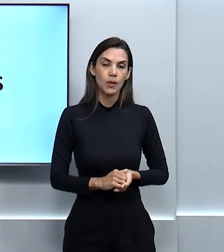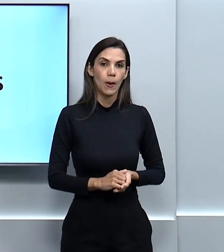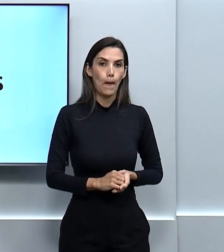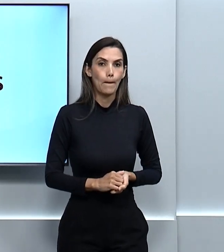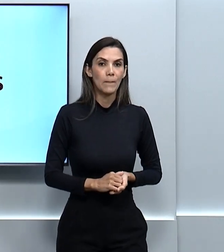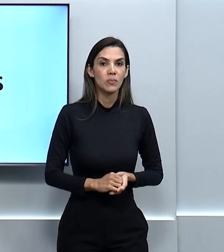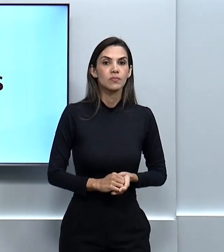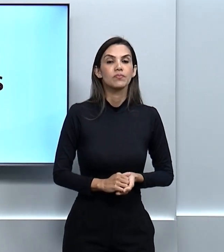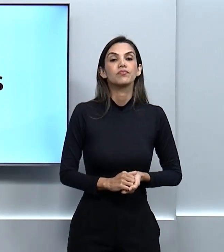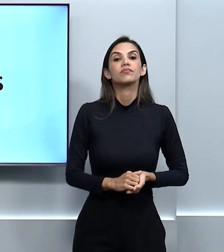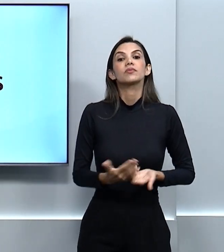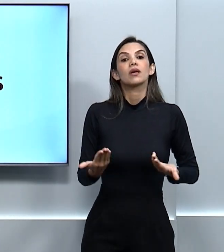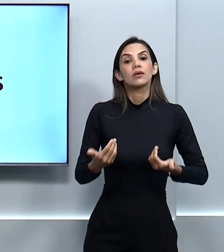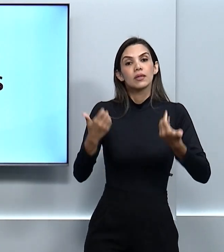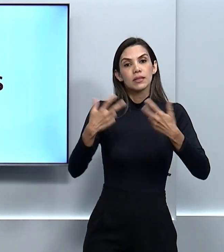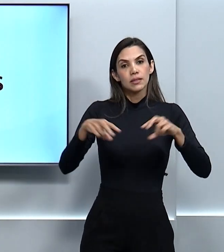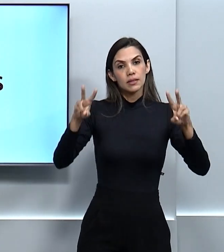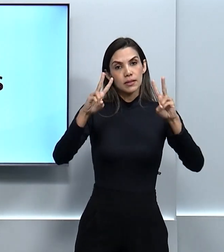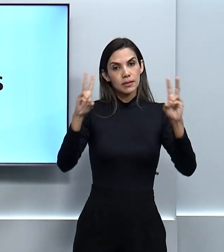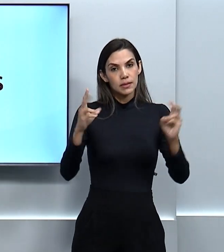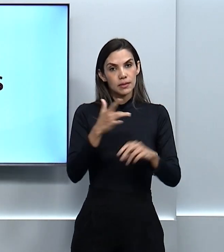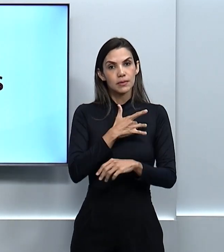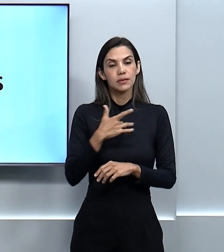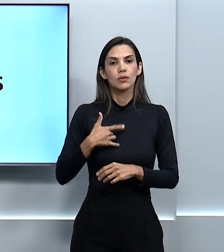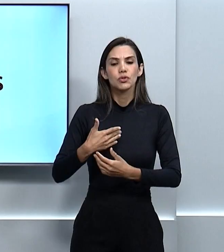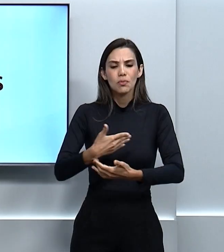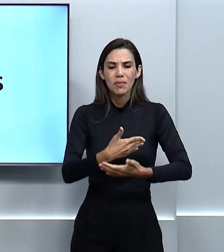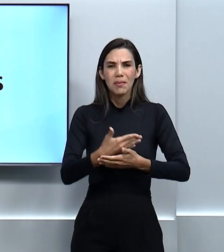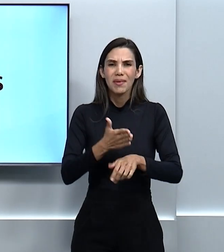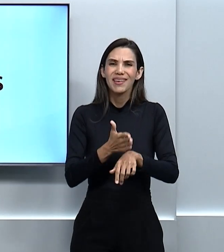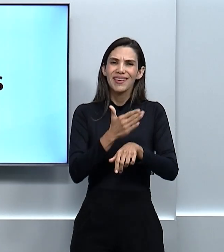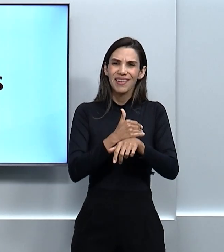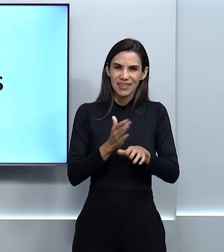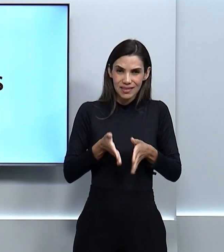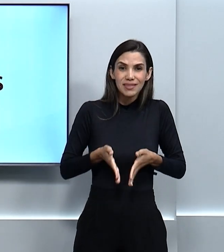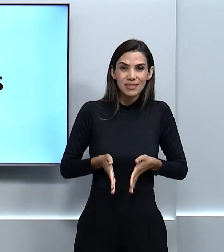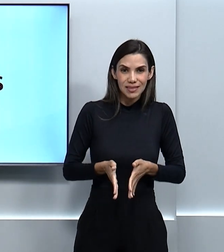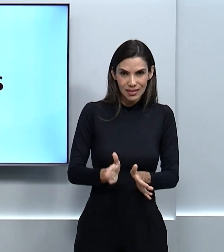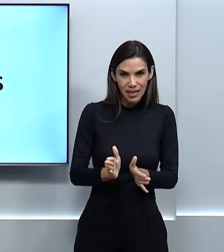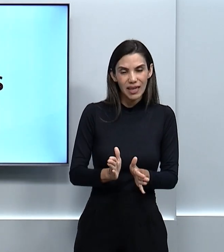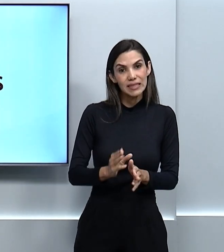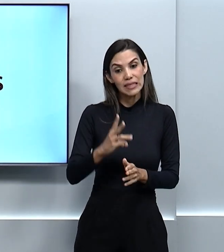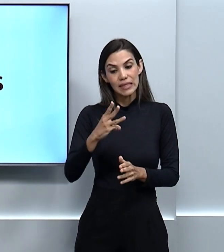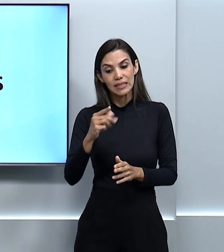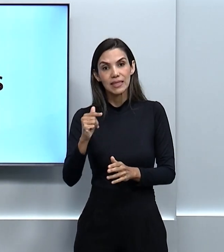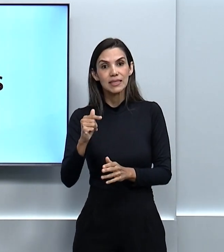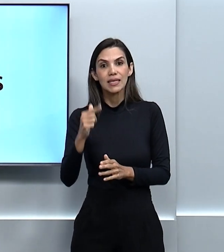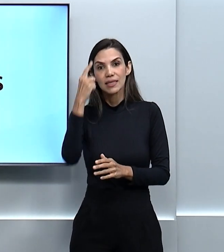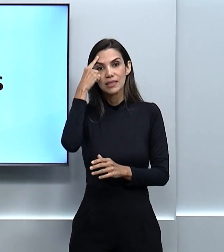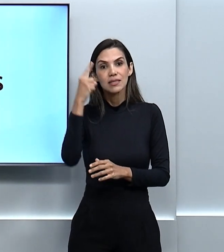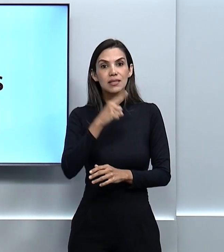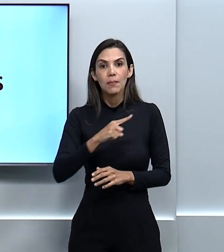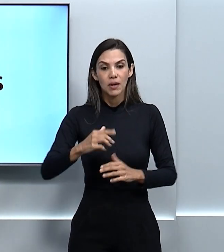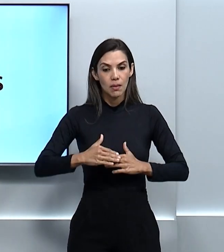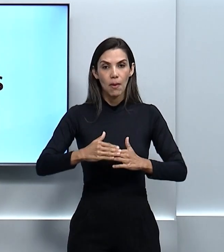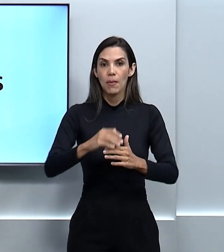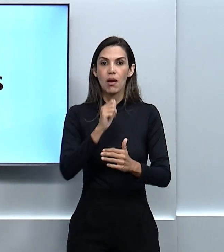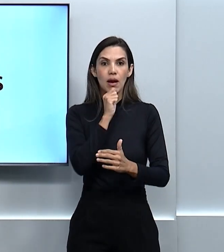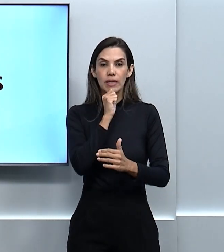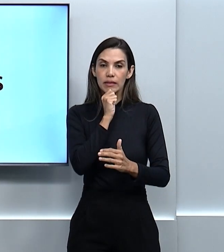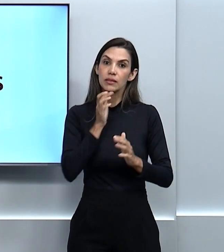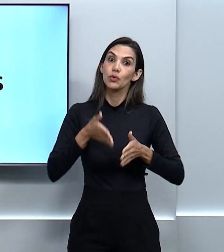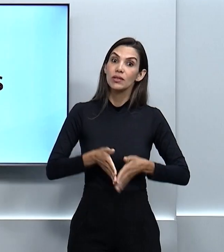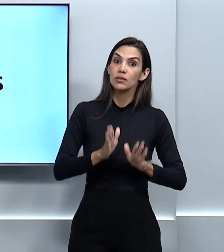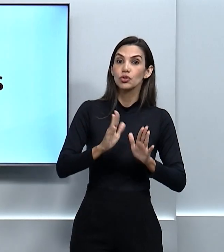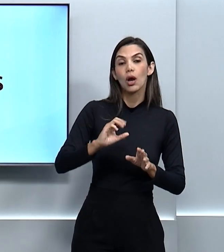Bom, e agora a gente fala sobre saúde. Bebês prematuros ou que nasceram antes de 37 semanas de gestação ou